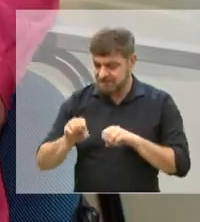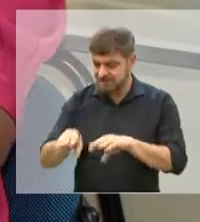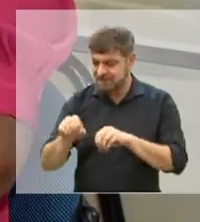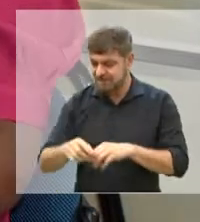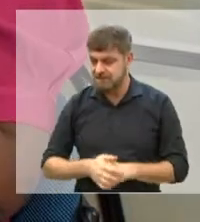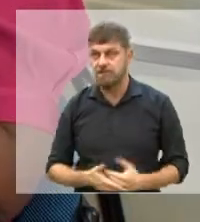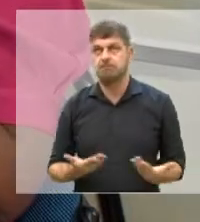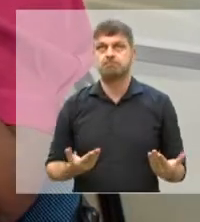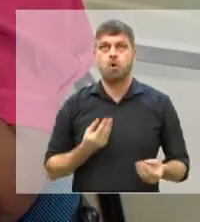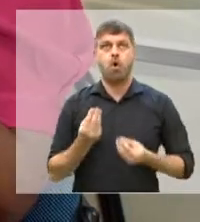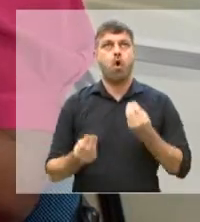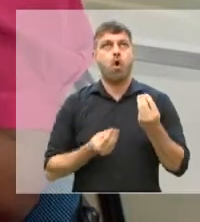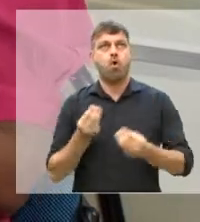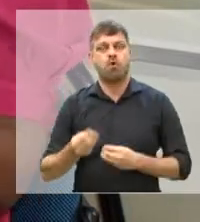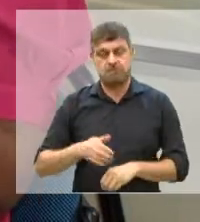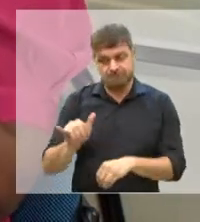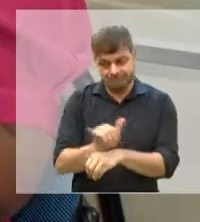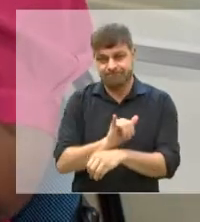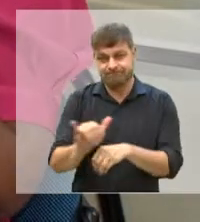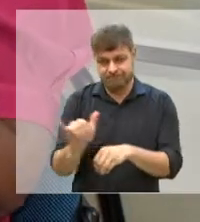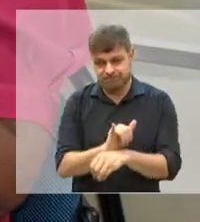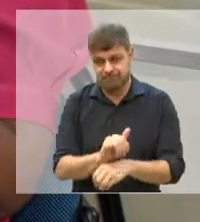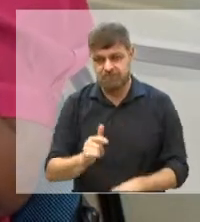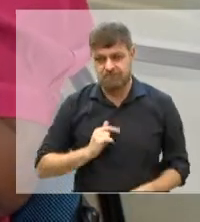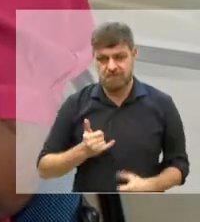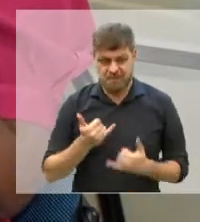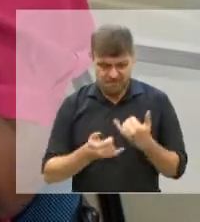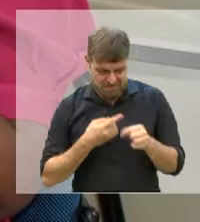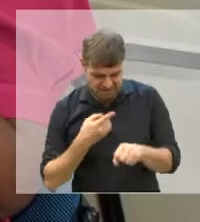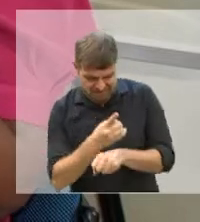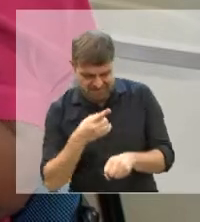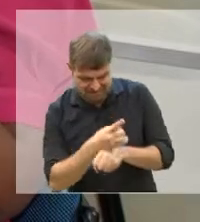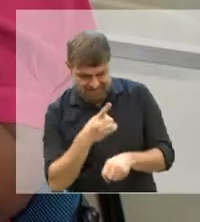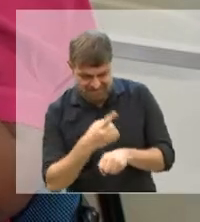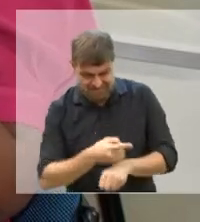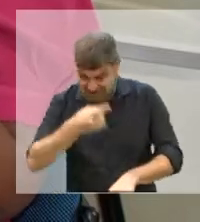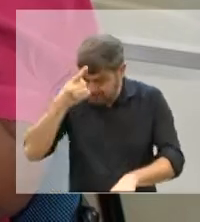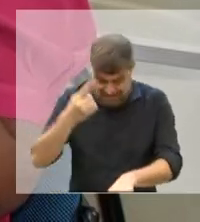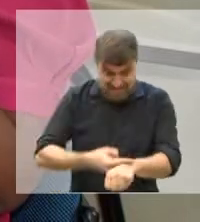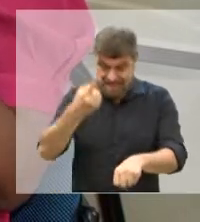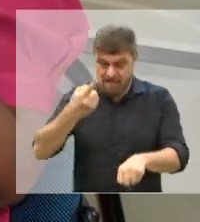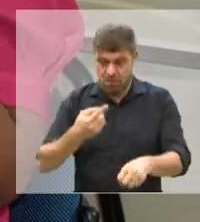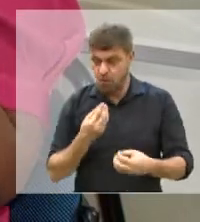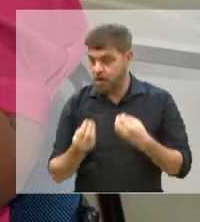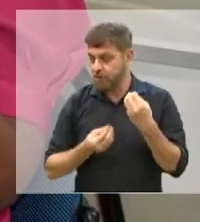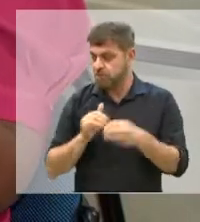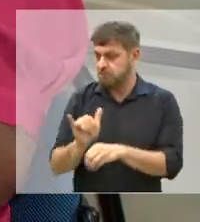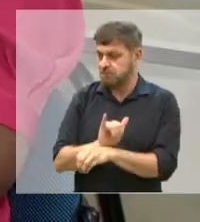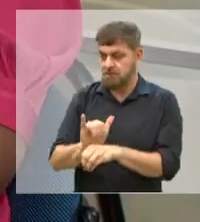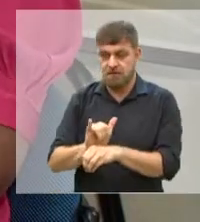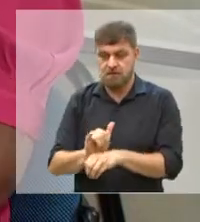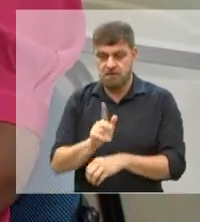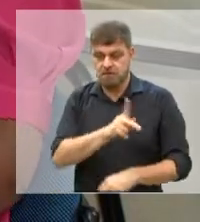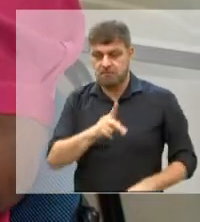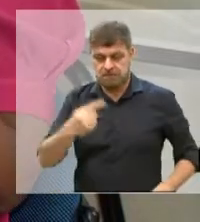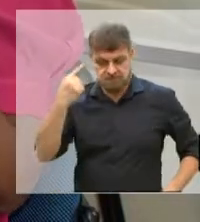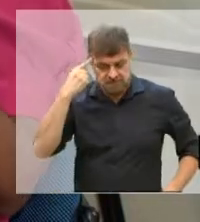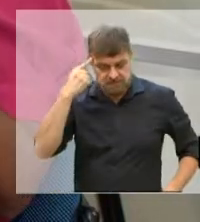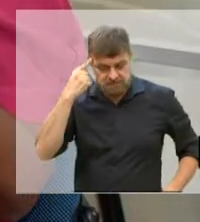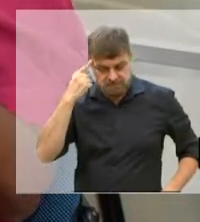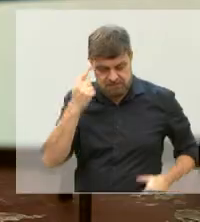é que eu faço, né? Então, quando eu brinquei do Se Vira nos 30, é bem isso mesmo, né? O professor vai ter que ir